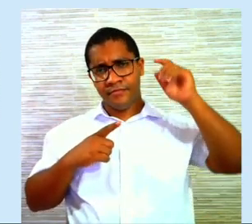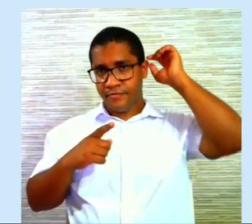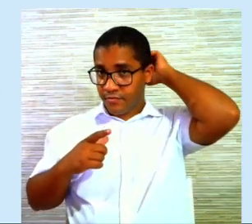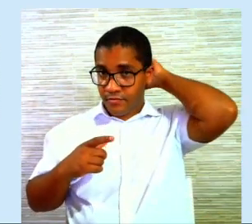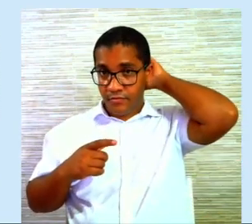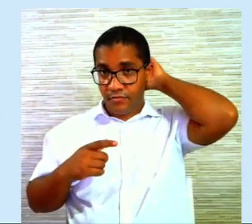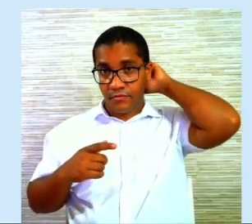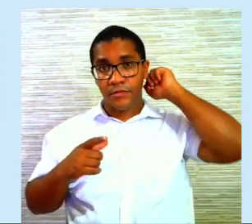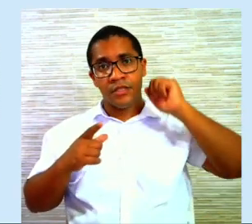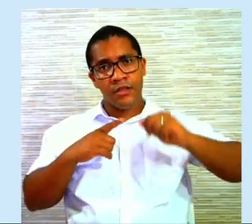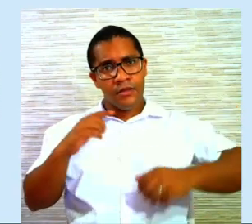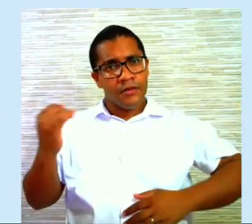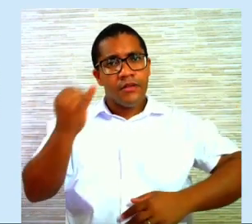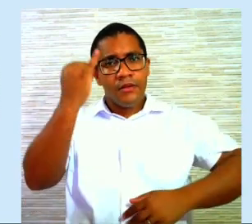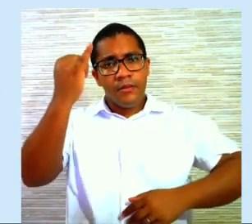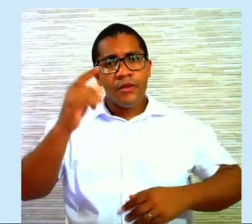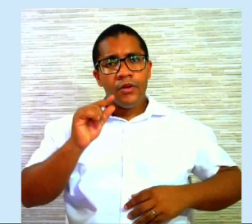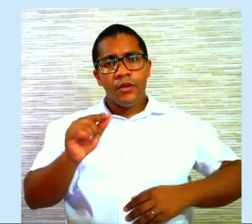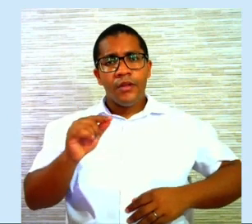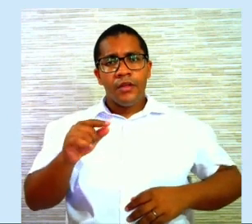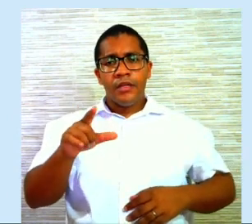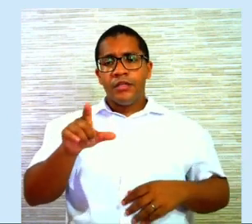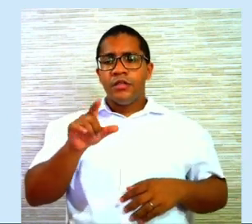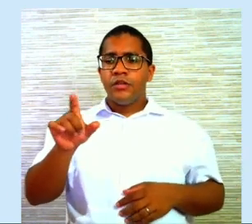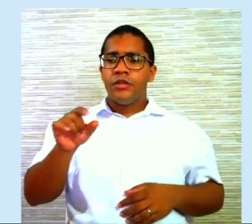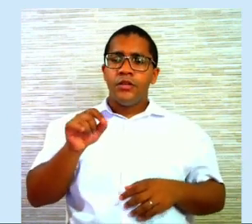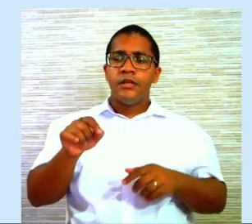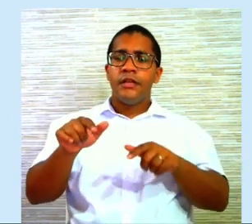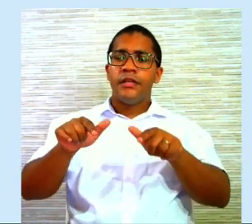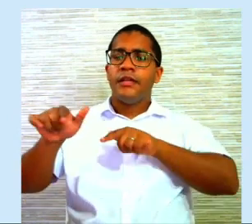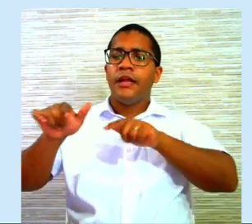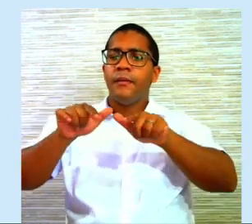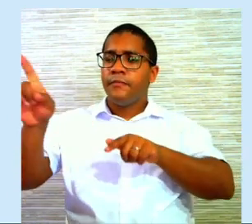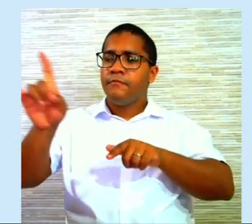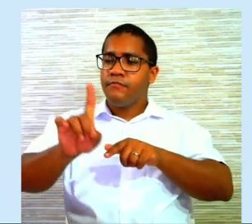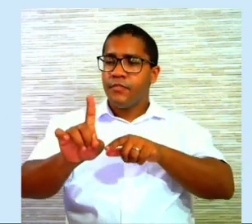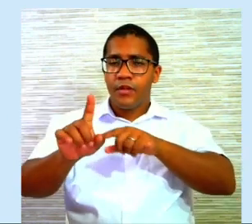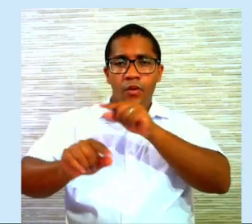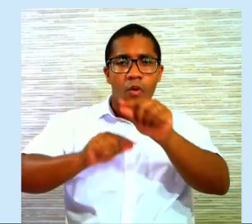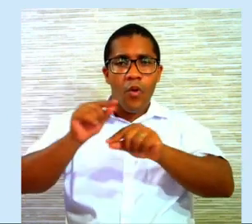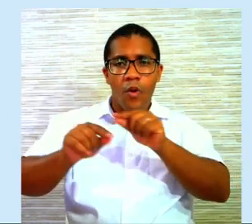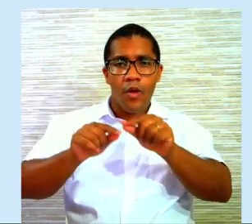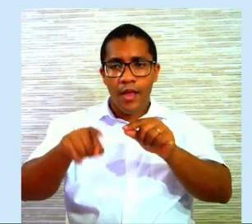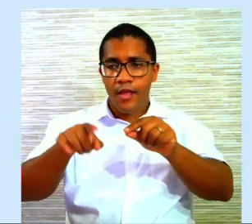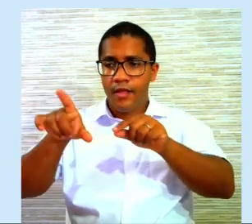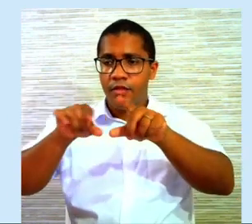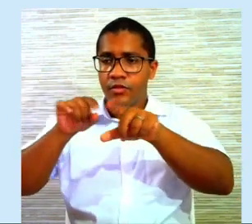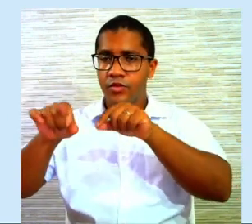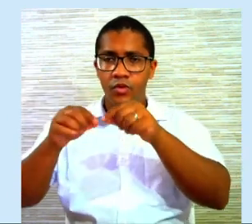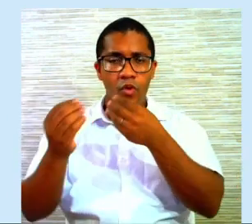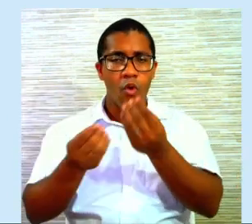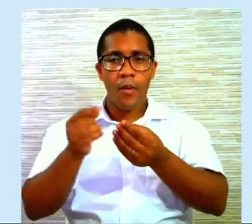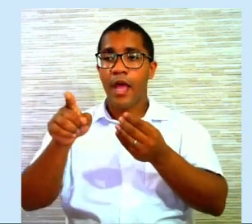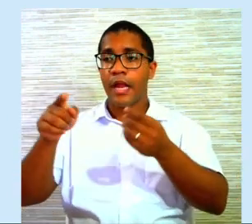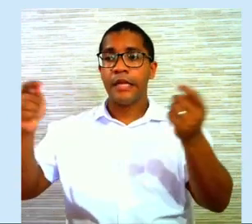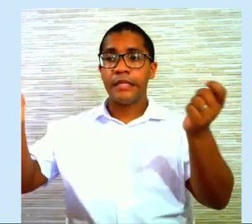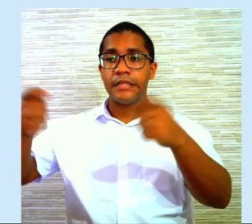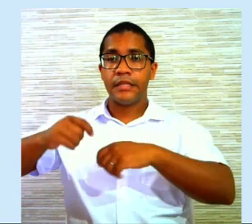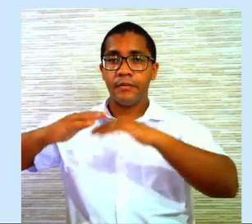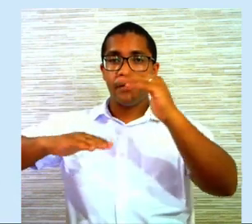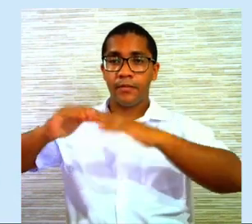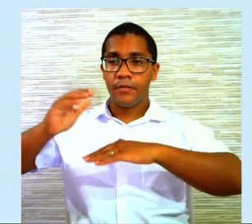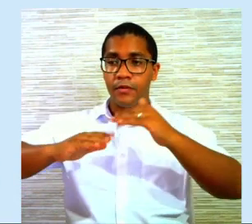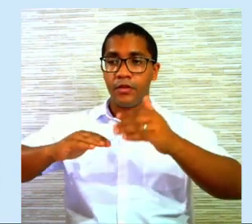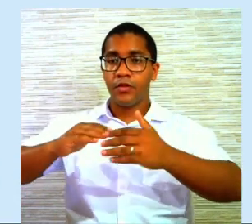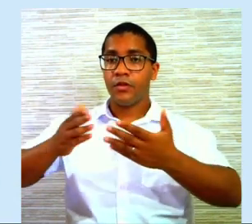isso, são mais fundamentais para escolher a mão de obra. Ou seja, a seleção se dá pela capacidade